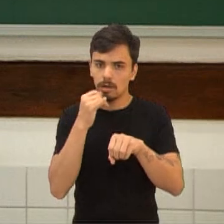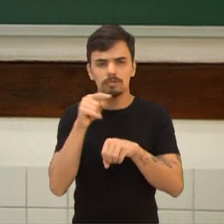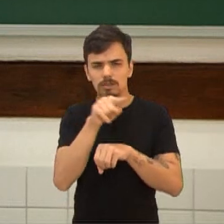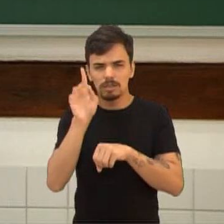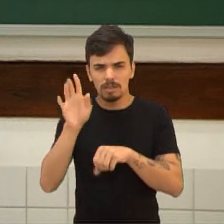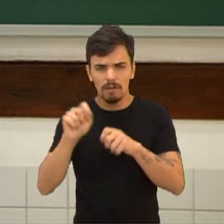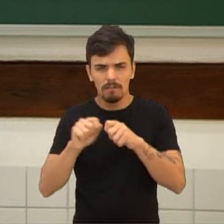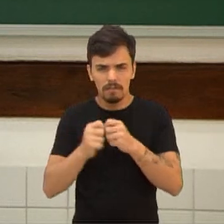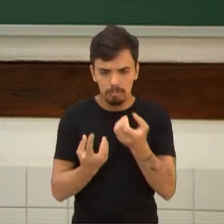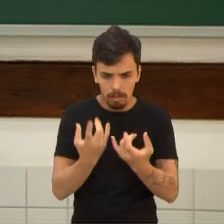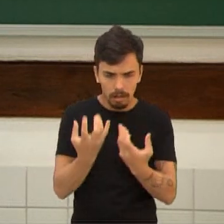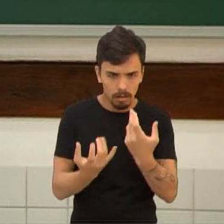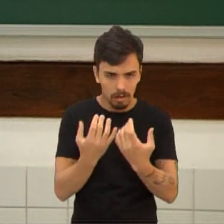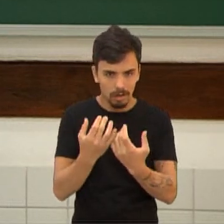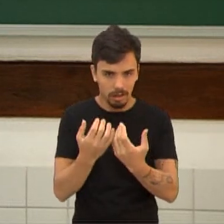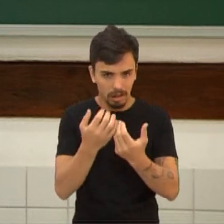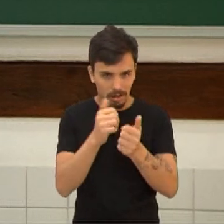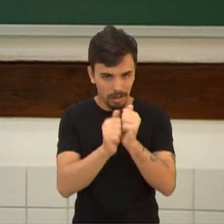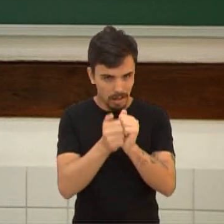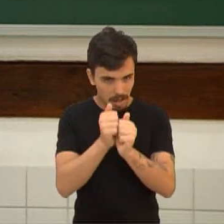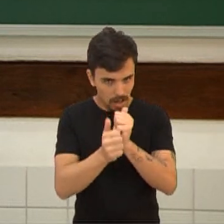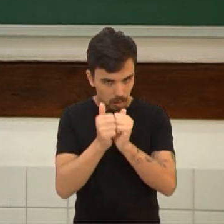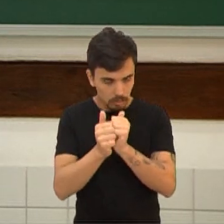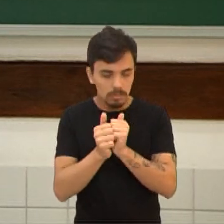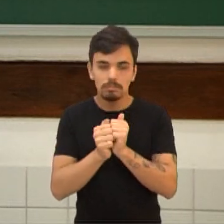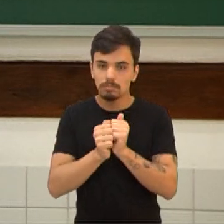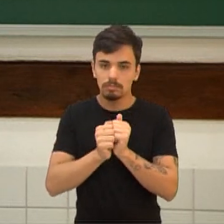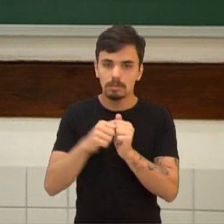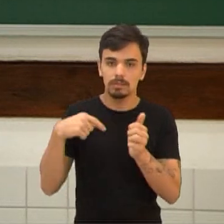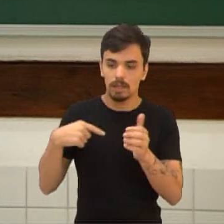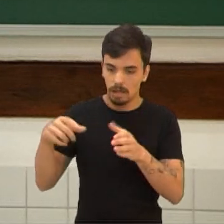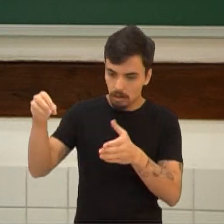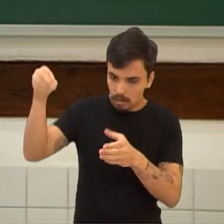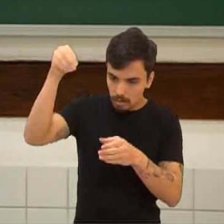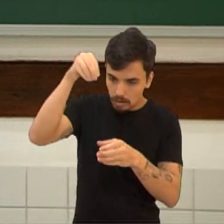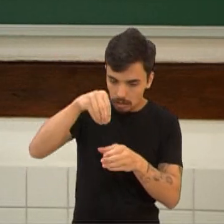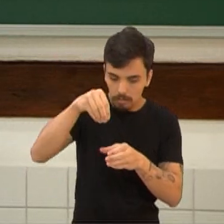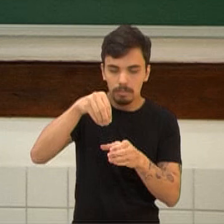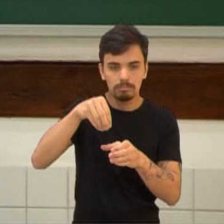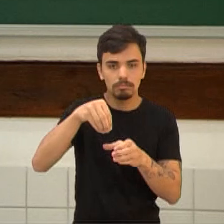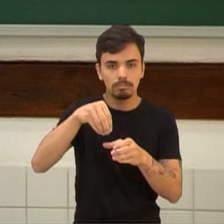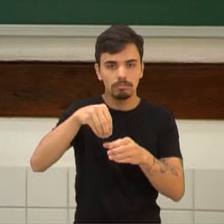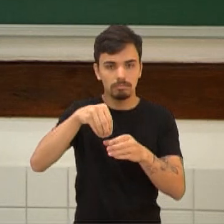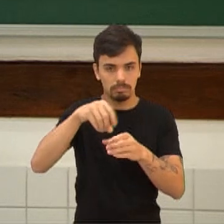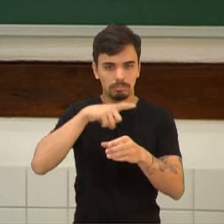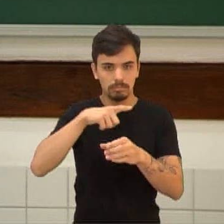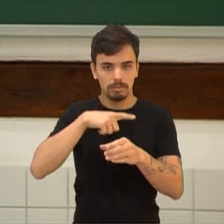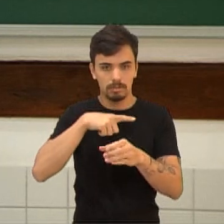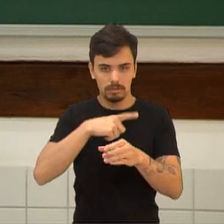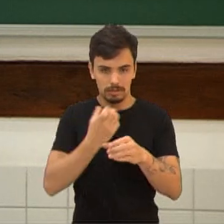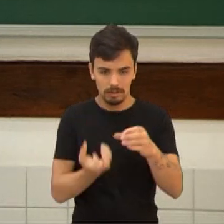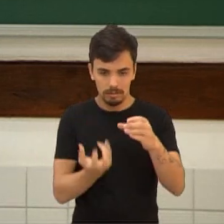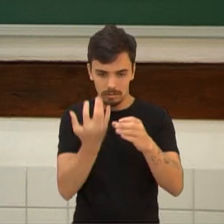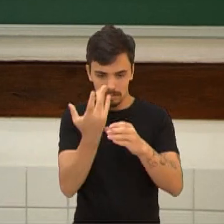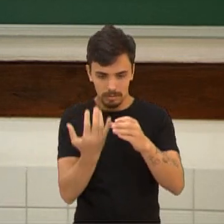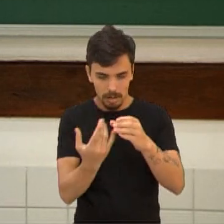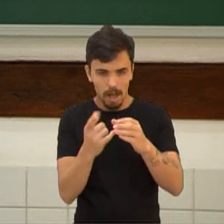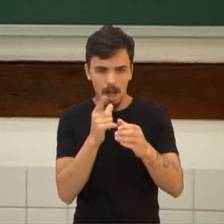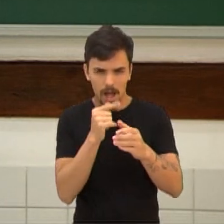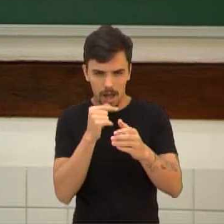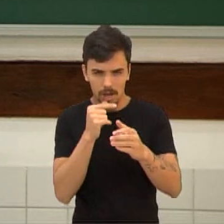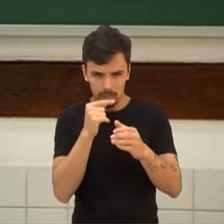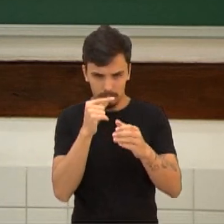aqui, você põe a tampa da panela lá no arroz, né, você tira a tampa, está cheio de água acumulada, e a